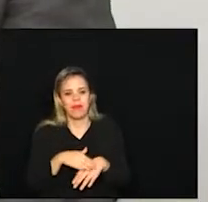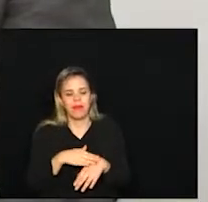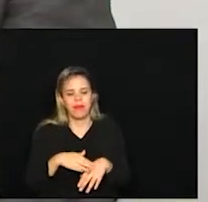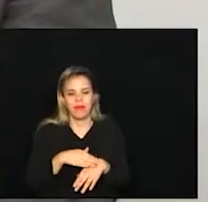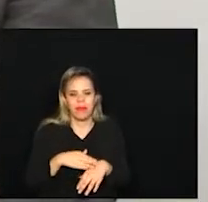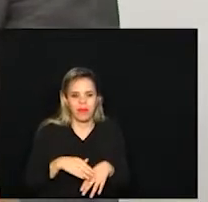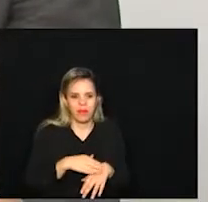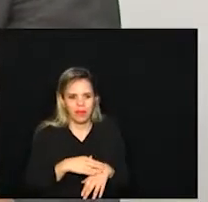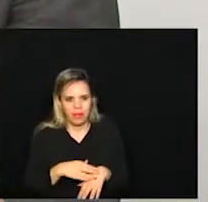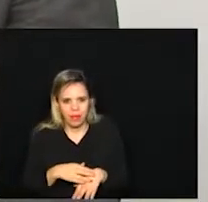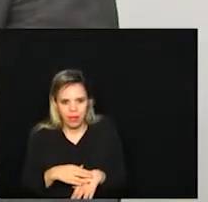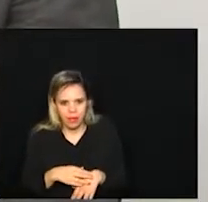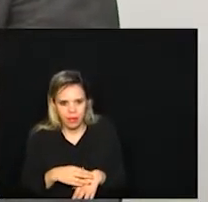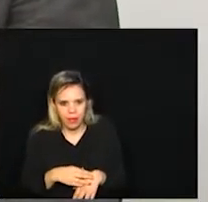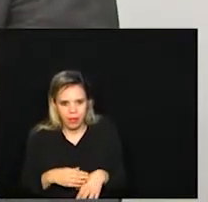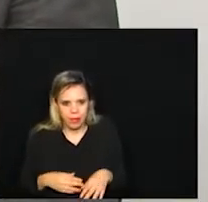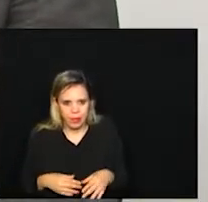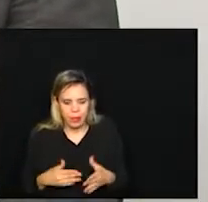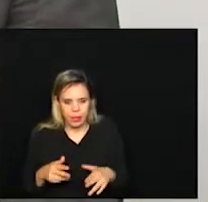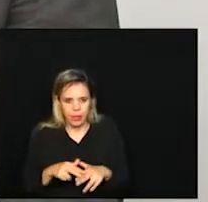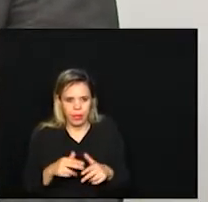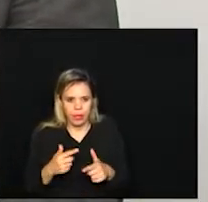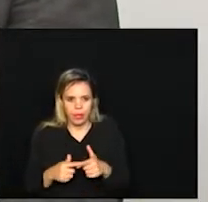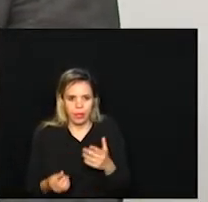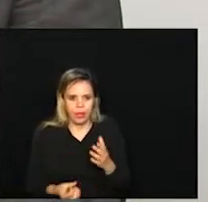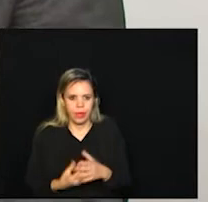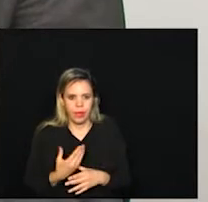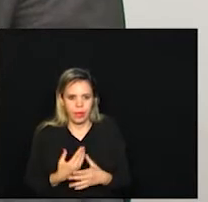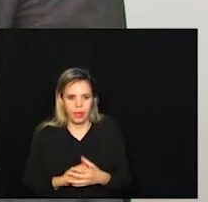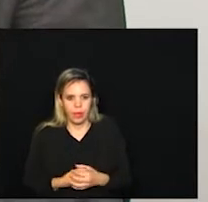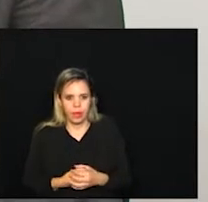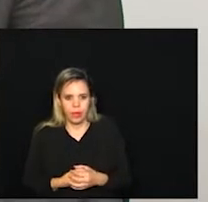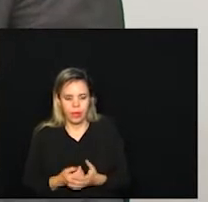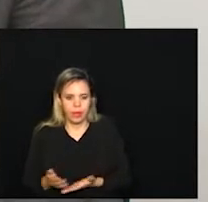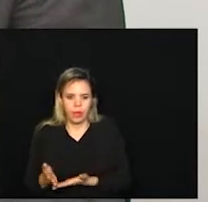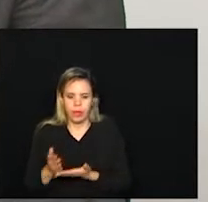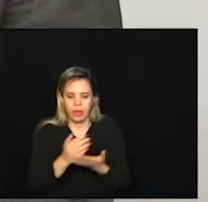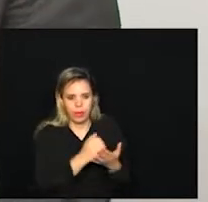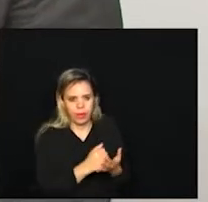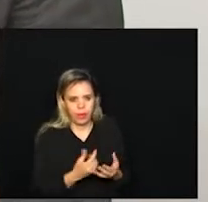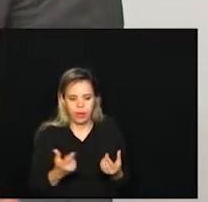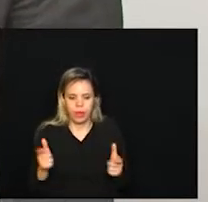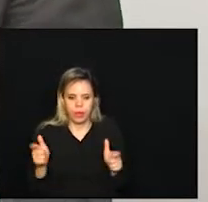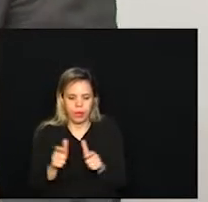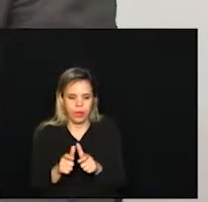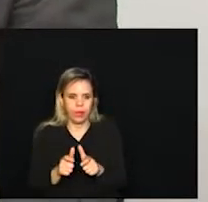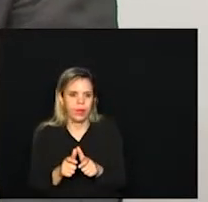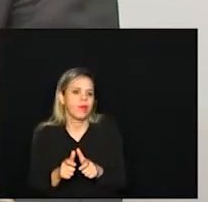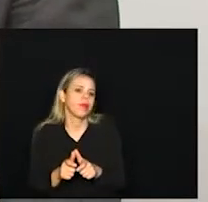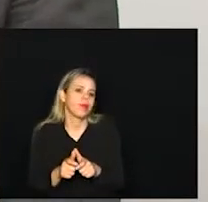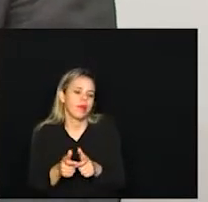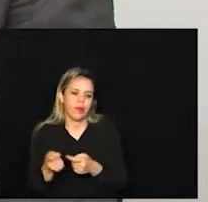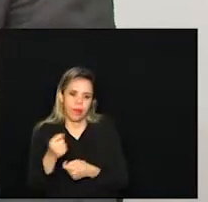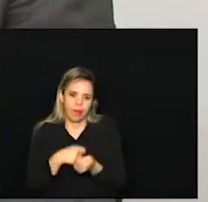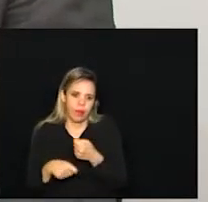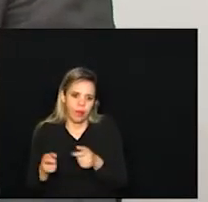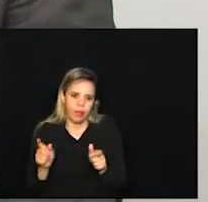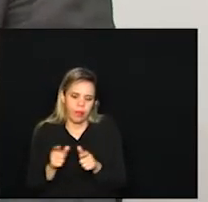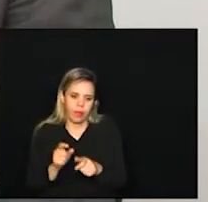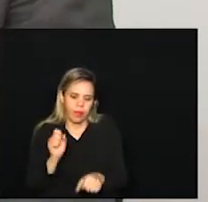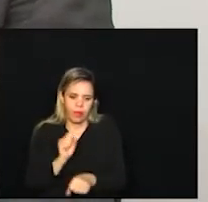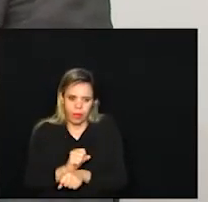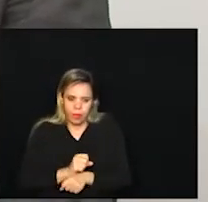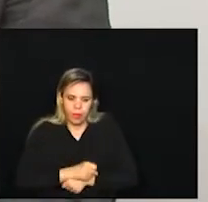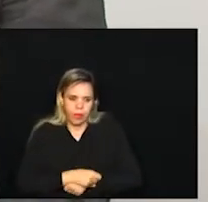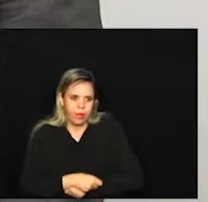mas como a gente de vida atual situação que acontece a cada ação motivo acabou caindo porque a nossa economia ficou praticamente